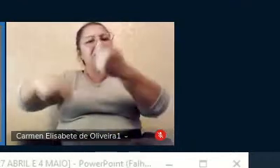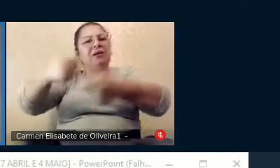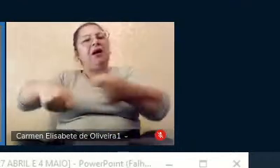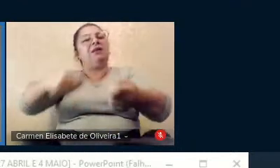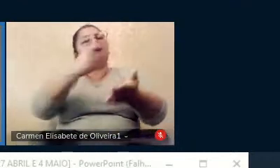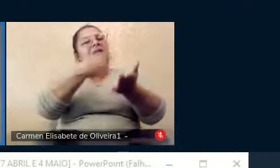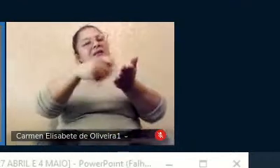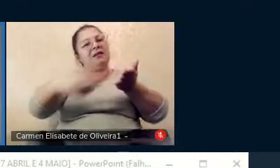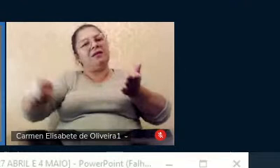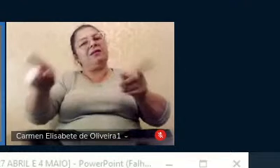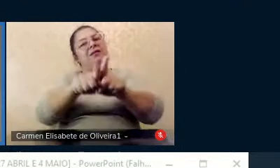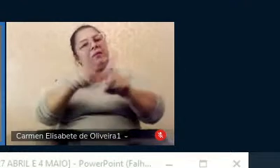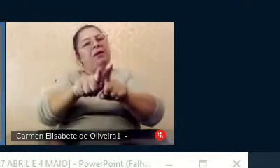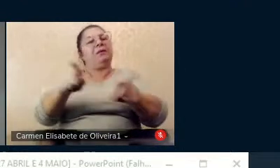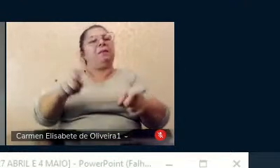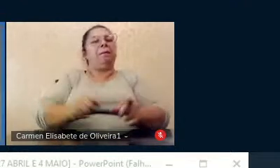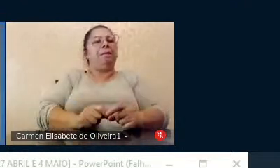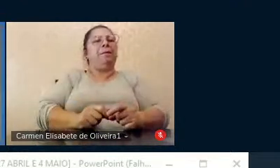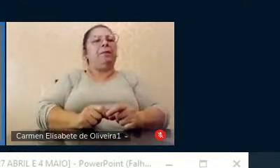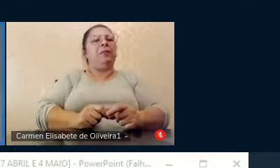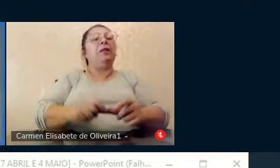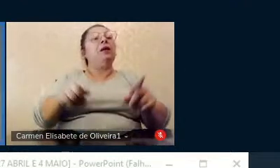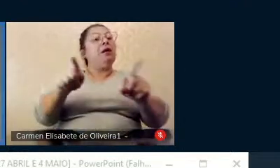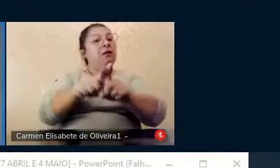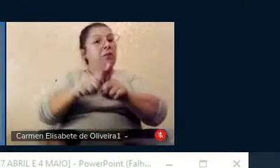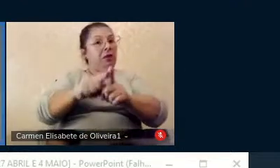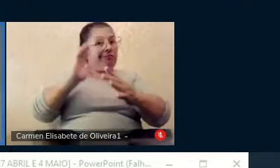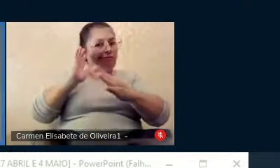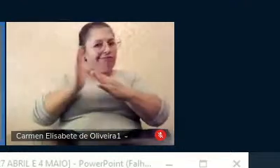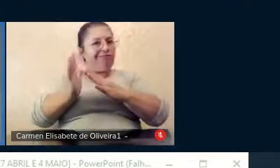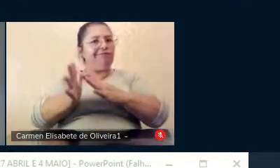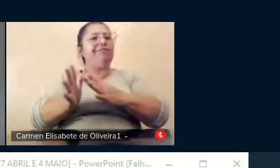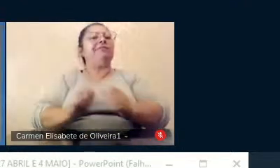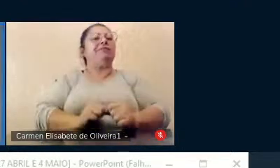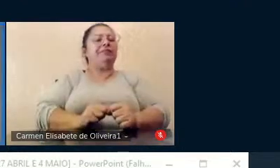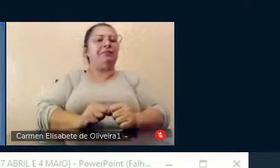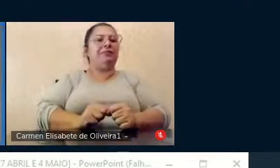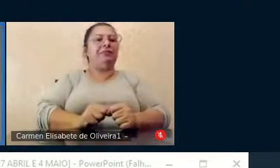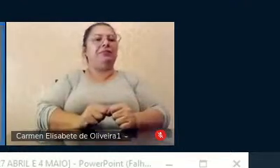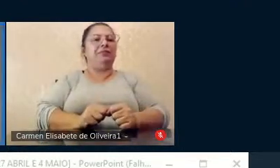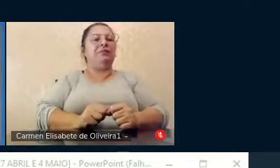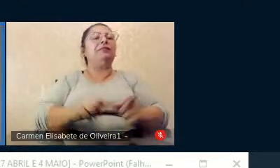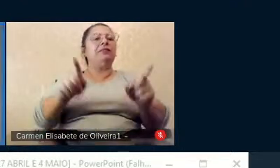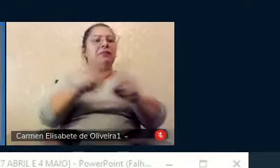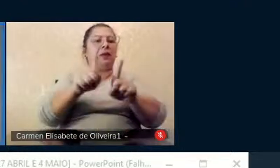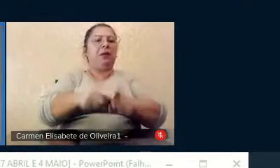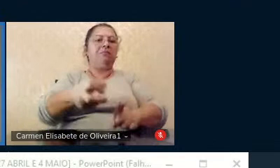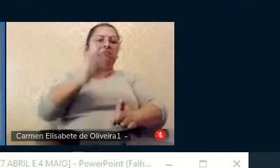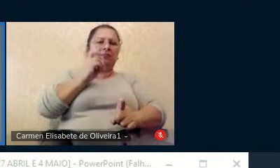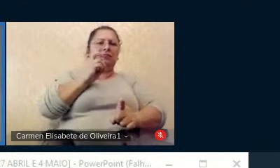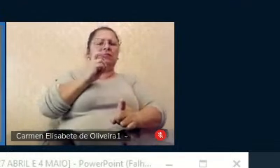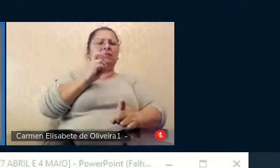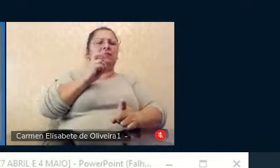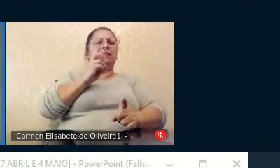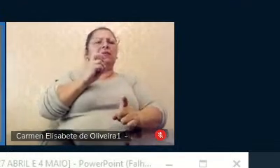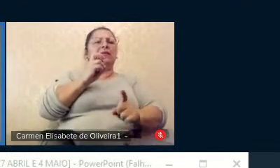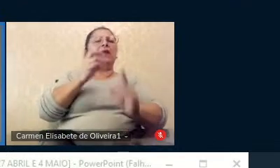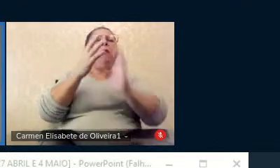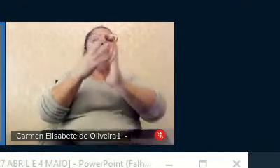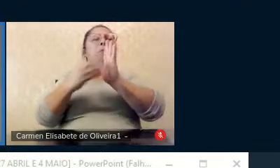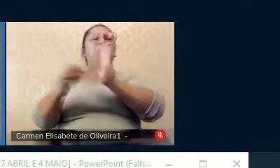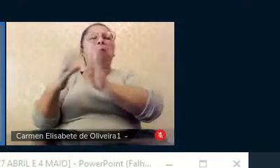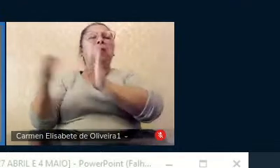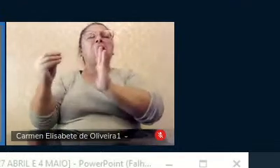escrita em signwriting, e também em Libras. Vamos ver também nesse módulo a relação entre a